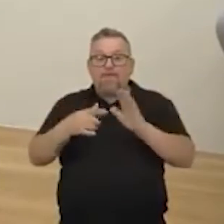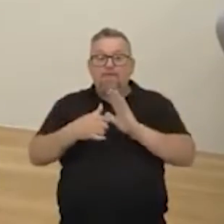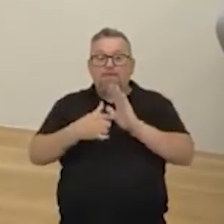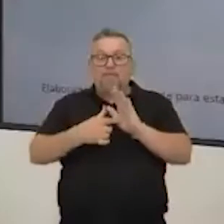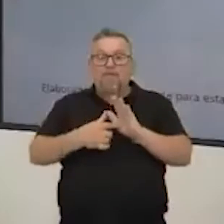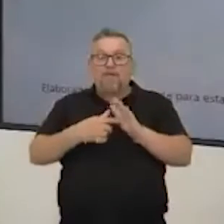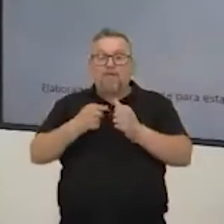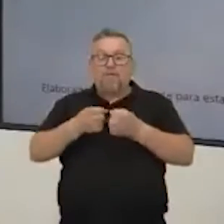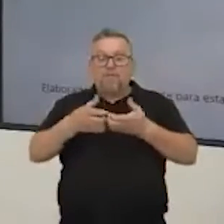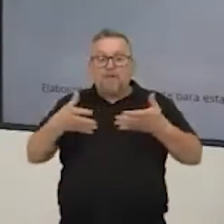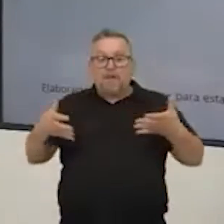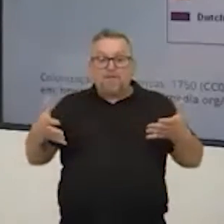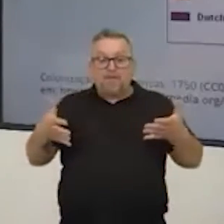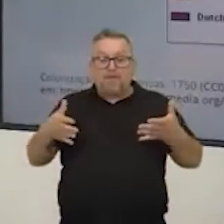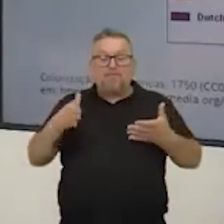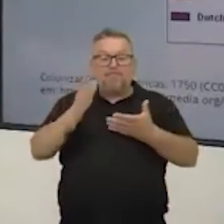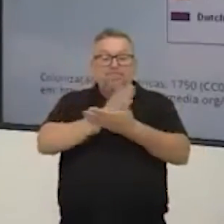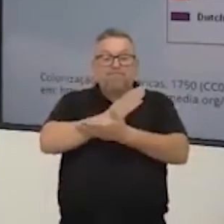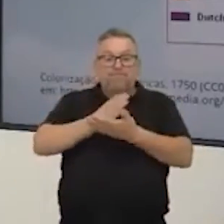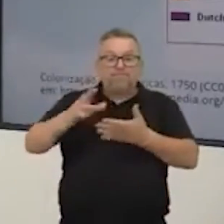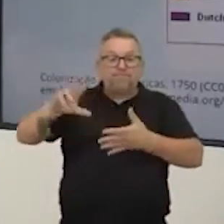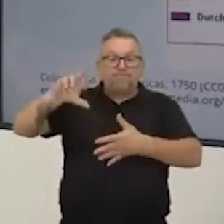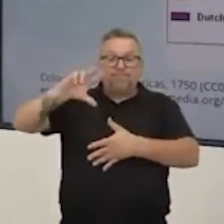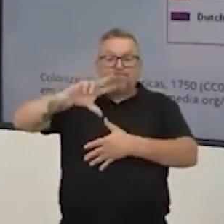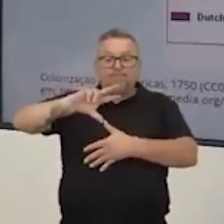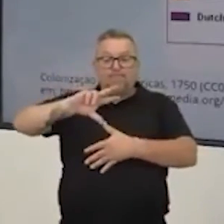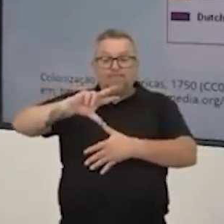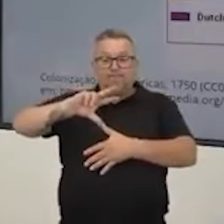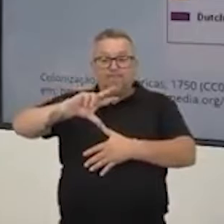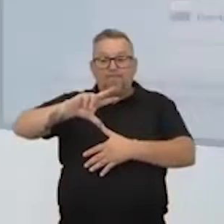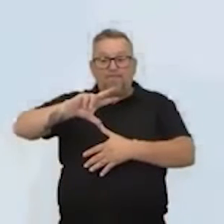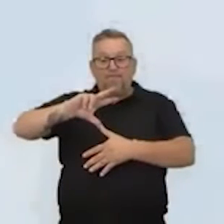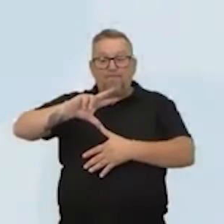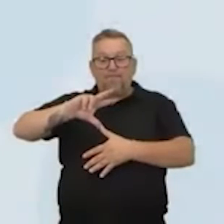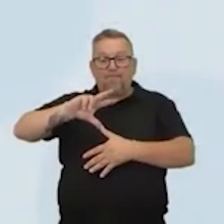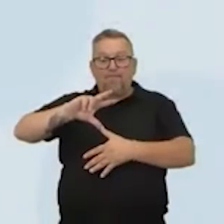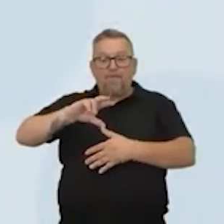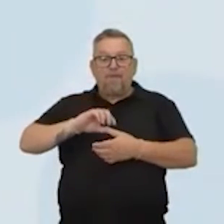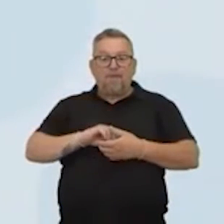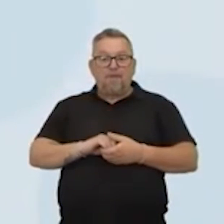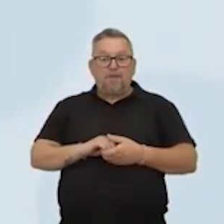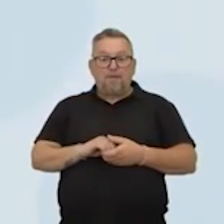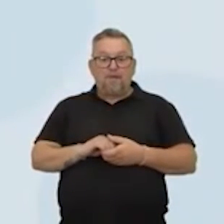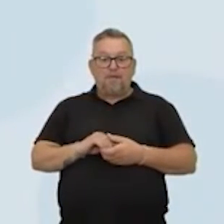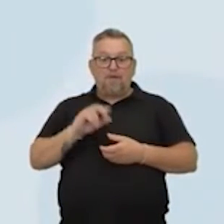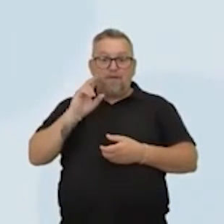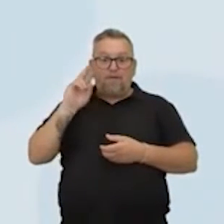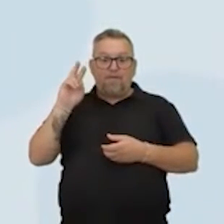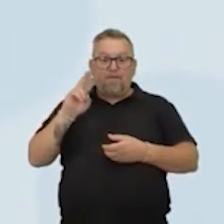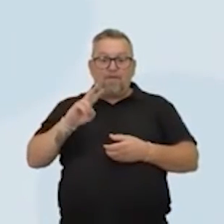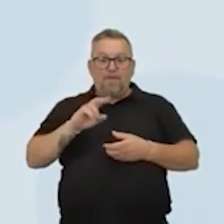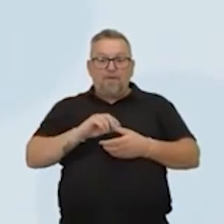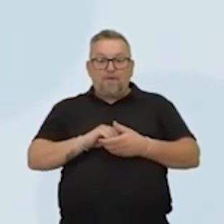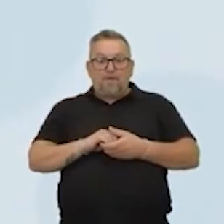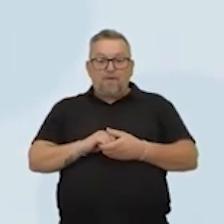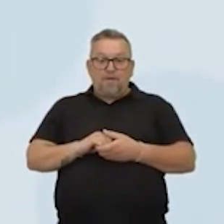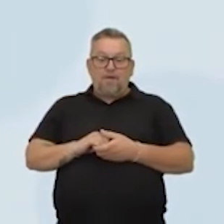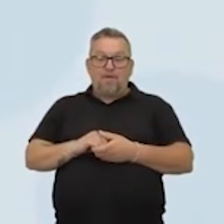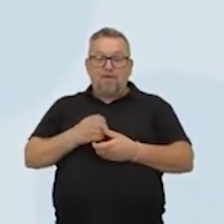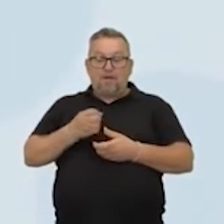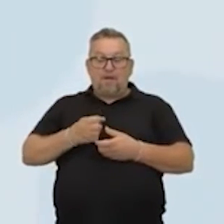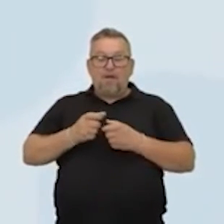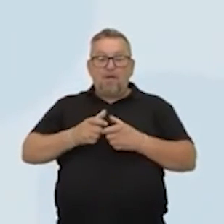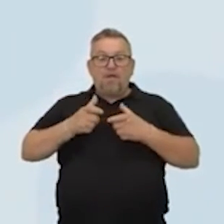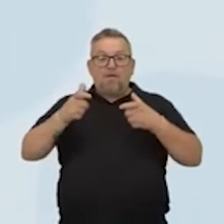mapa que mostra, né, essa divisão da América Latina através dos colonizadores. Então nós temos aqui, né, boa parte